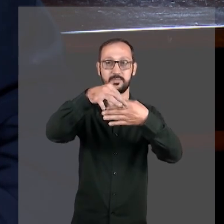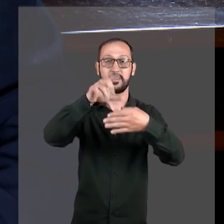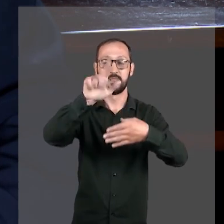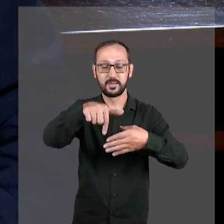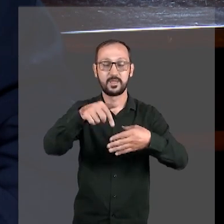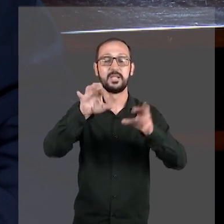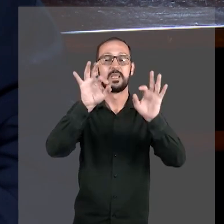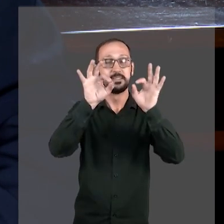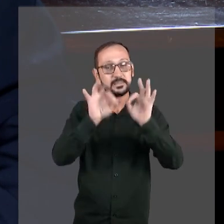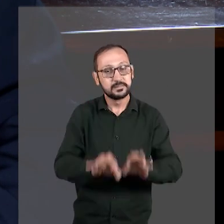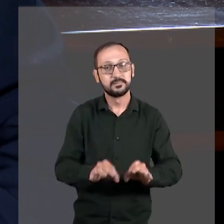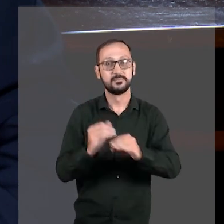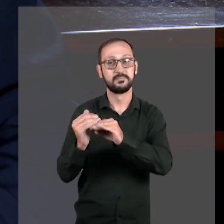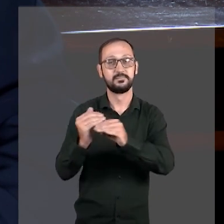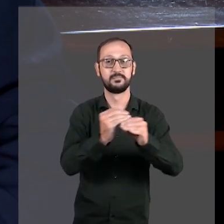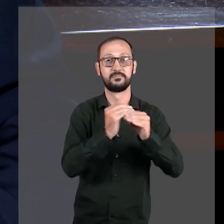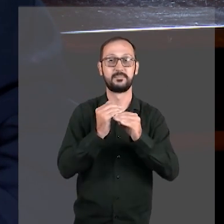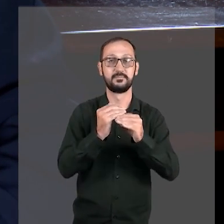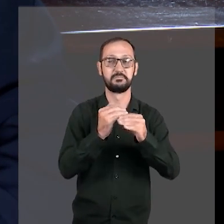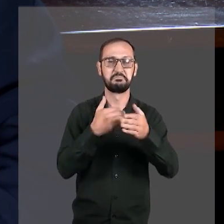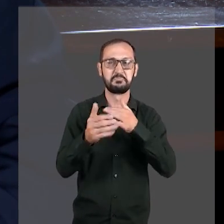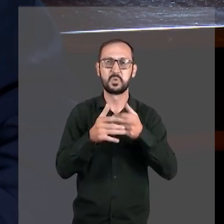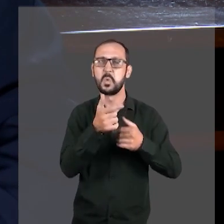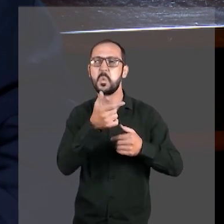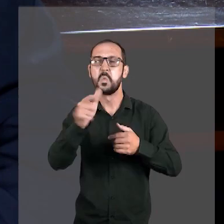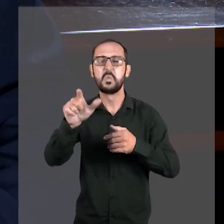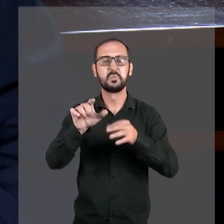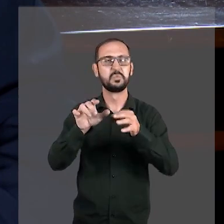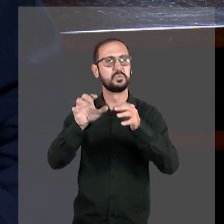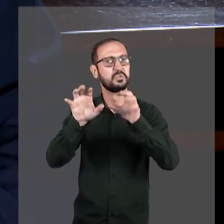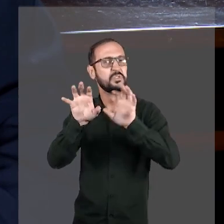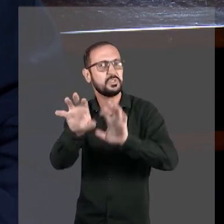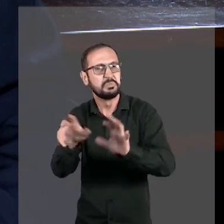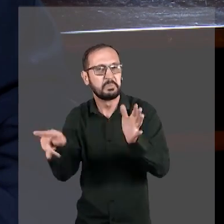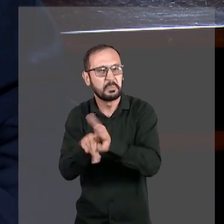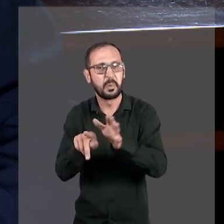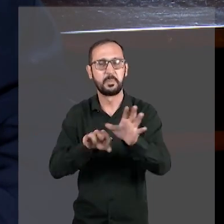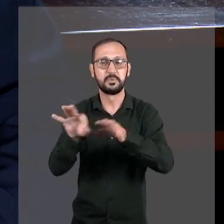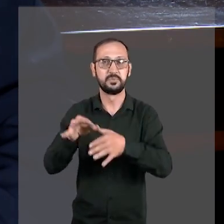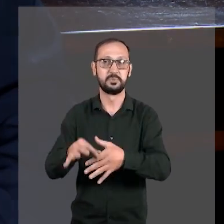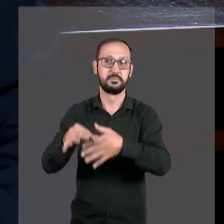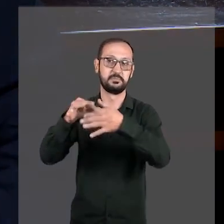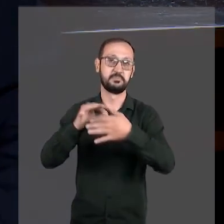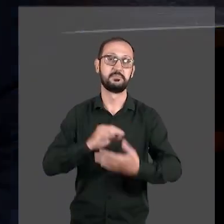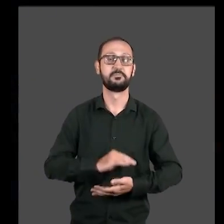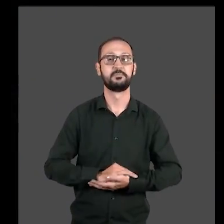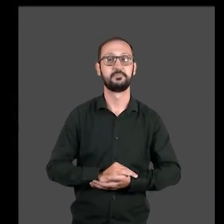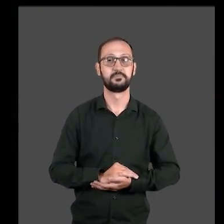representante legítimo da democracia contra qualquer outra espécie de regime.